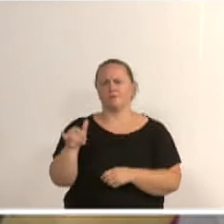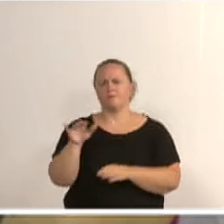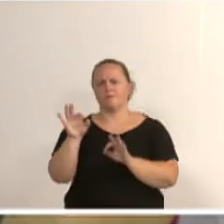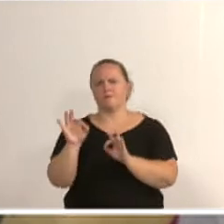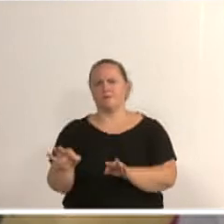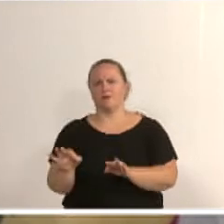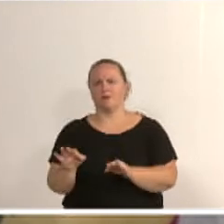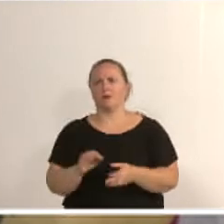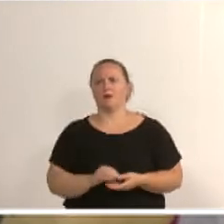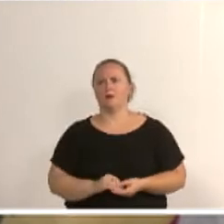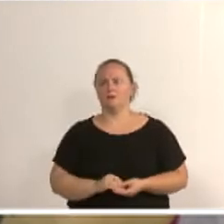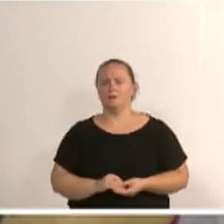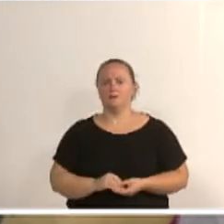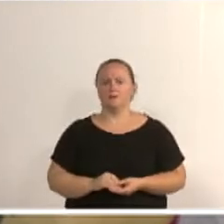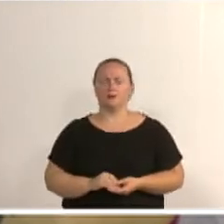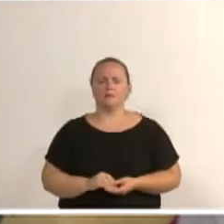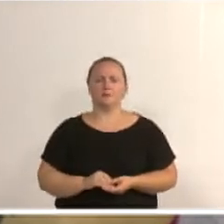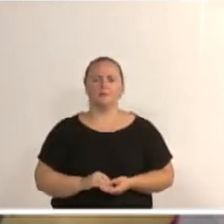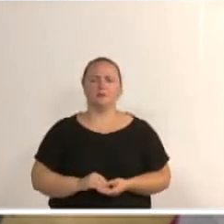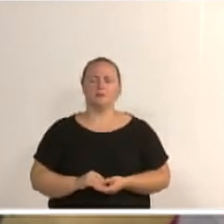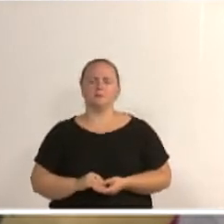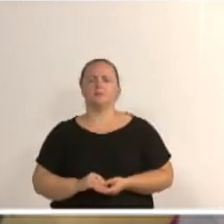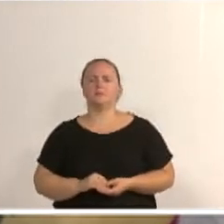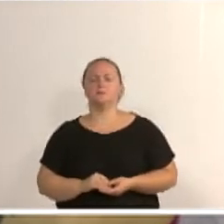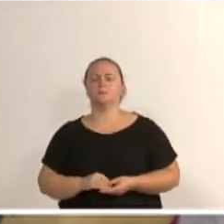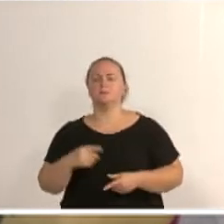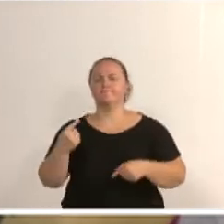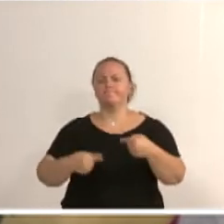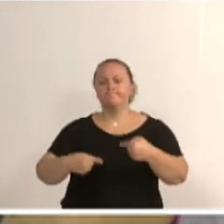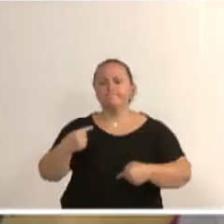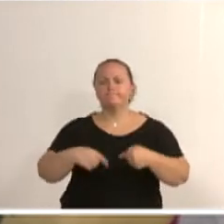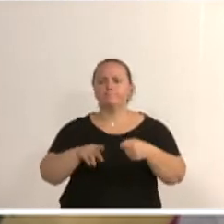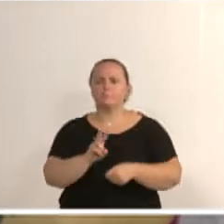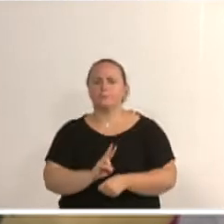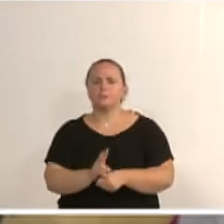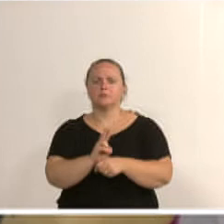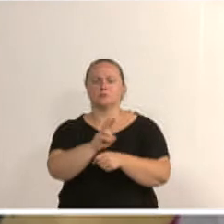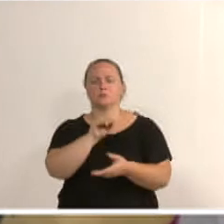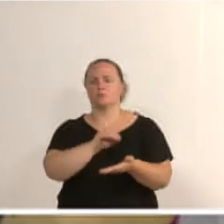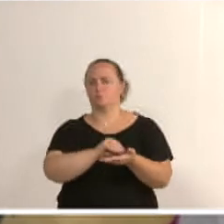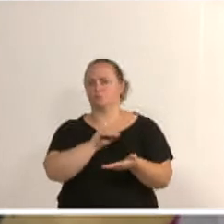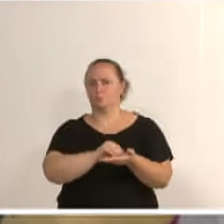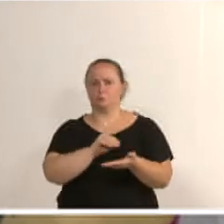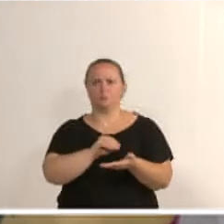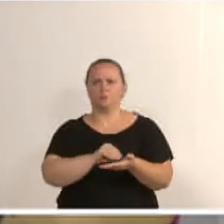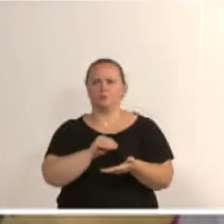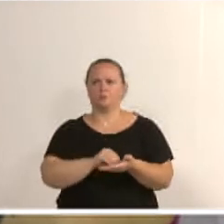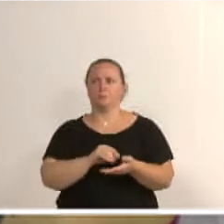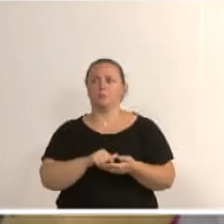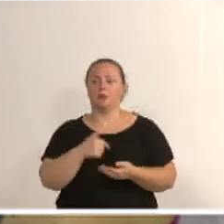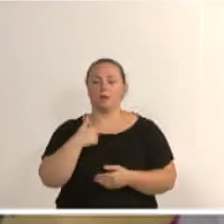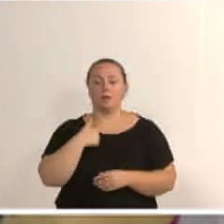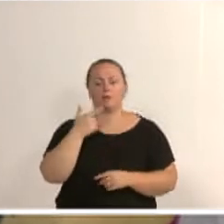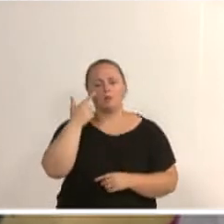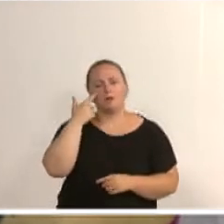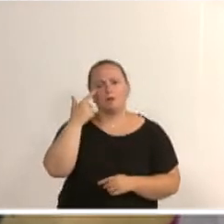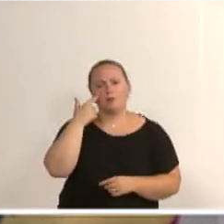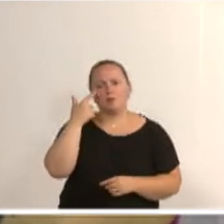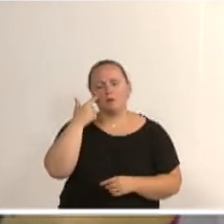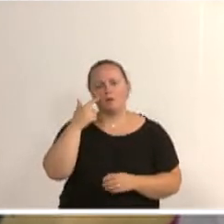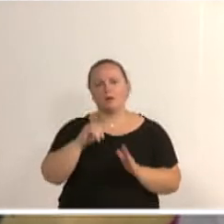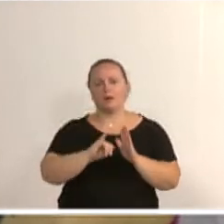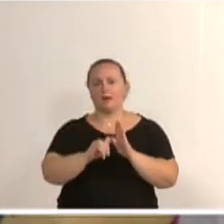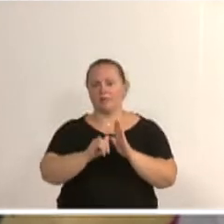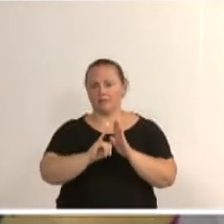Tá? A fiscalização de vocês não é 100%. Tá? E vocês, eu puxei o de tal, vocês recebem 240